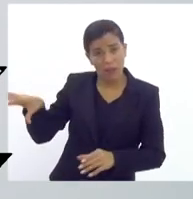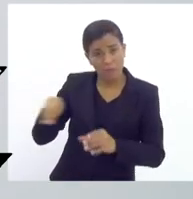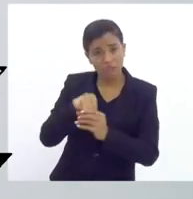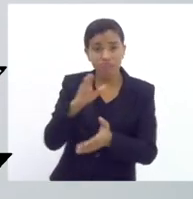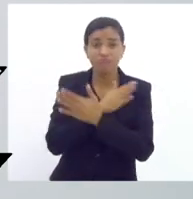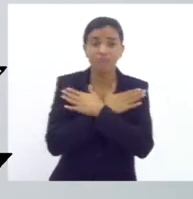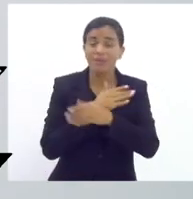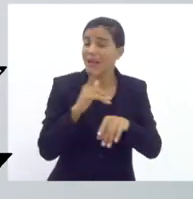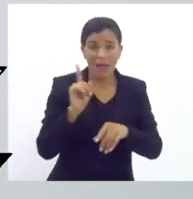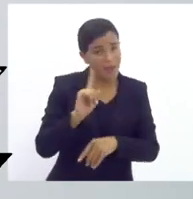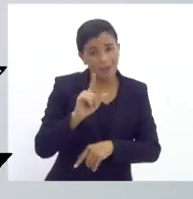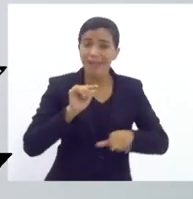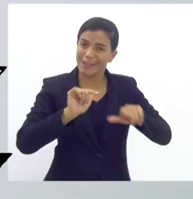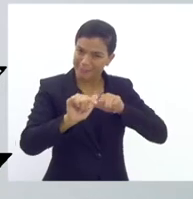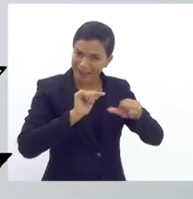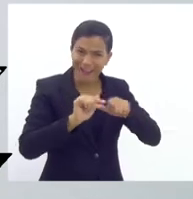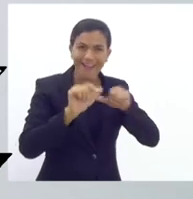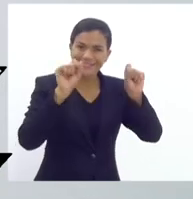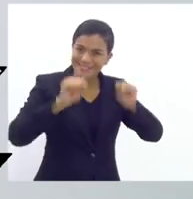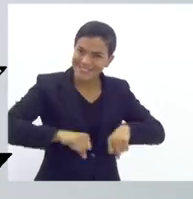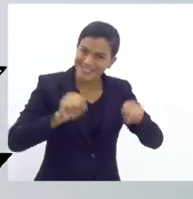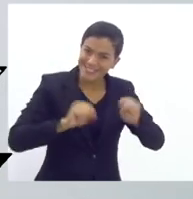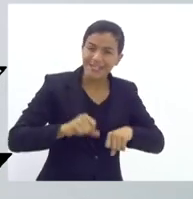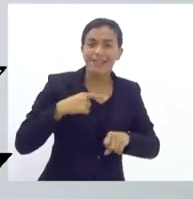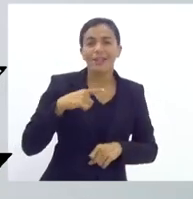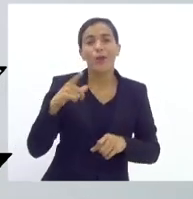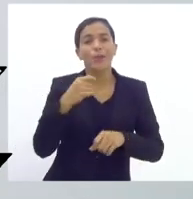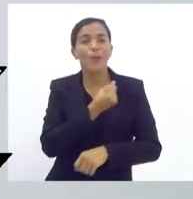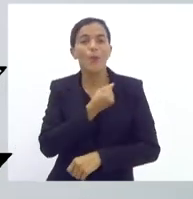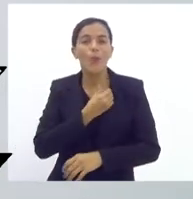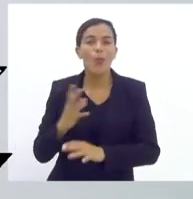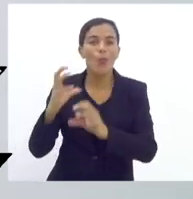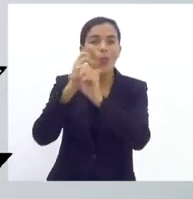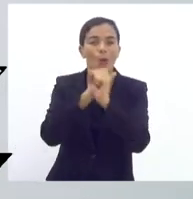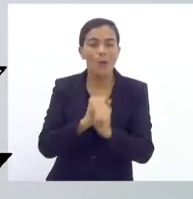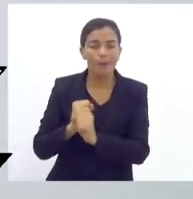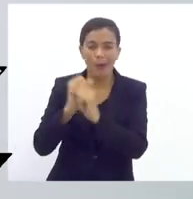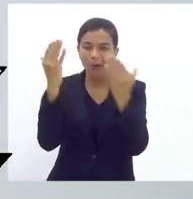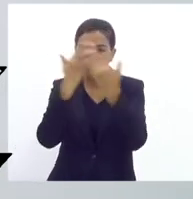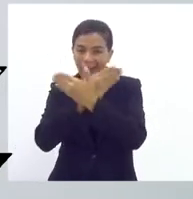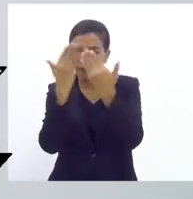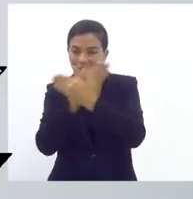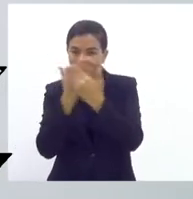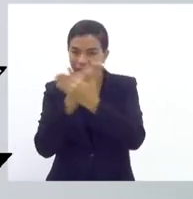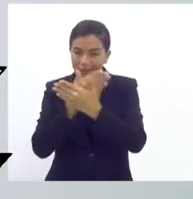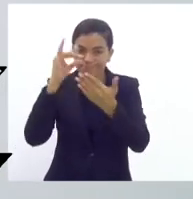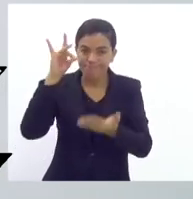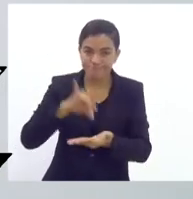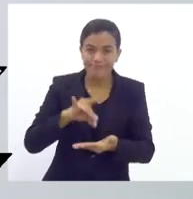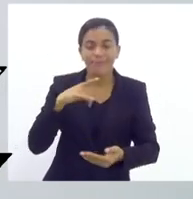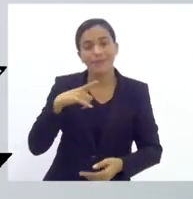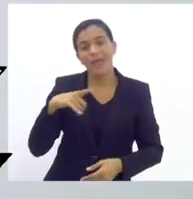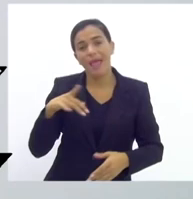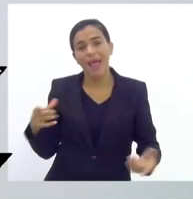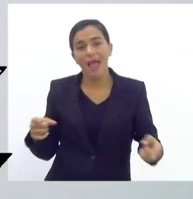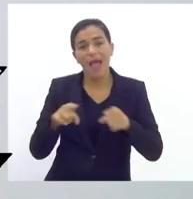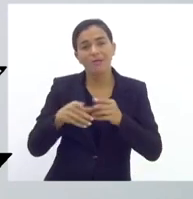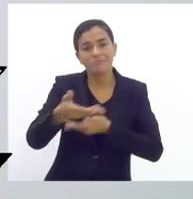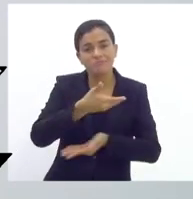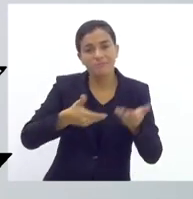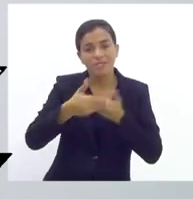está empregado Então a gente tem o número mascarado para isso bom a gente tem as relações formais de trabalho